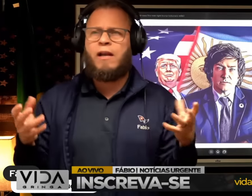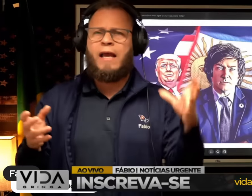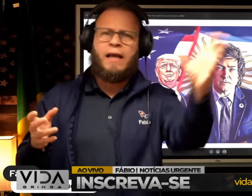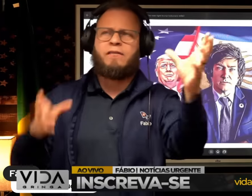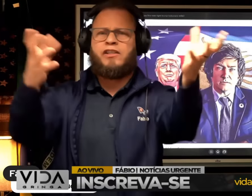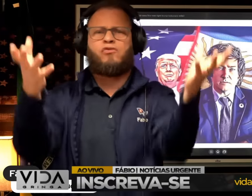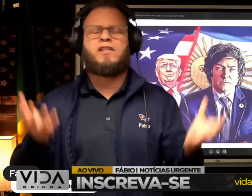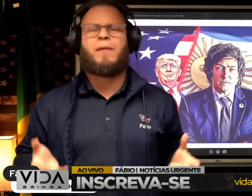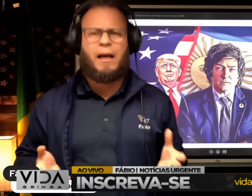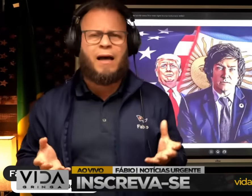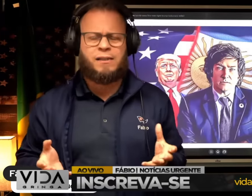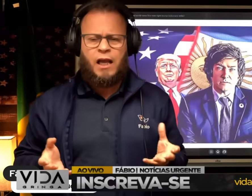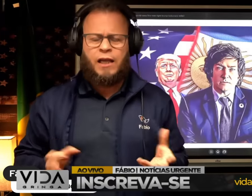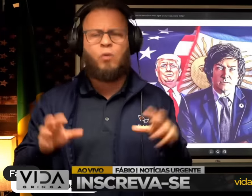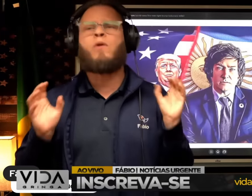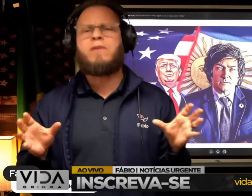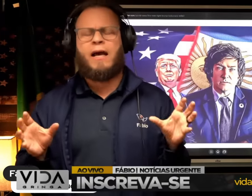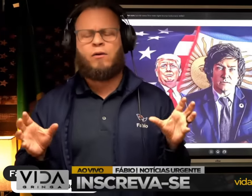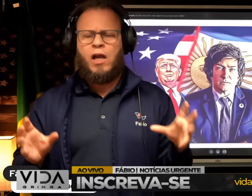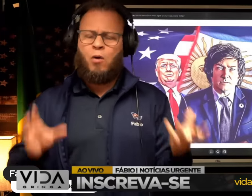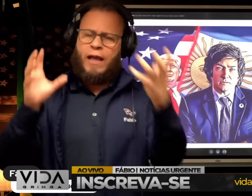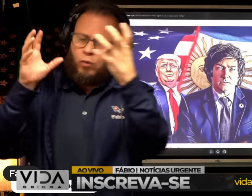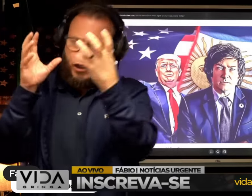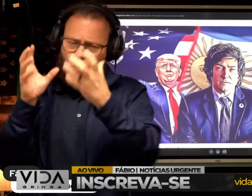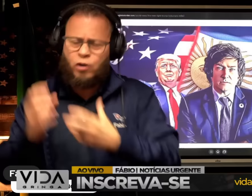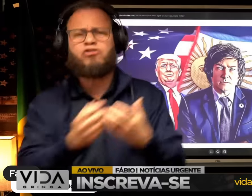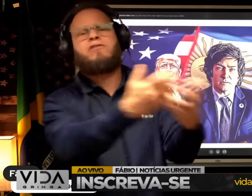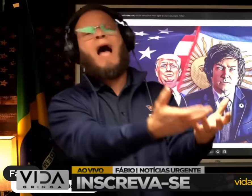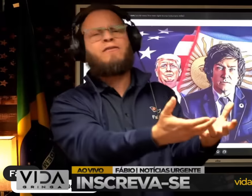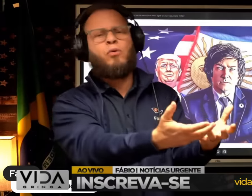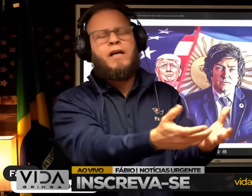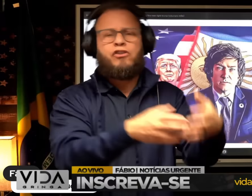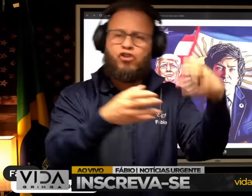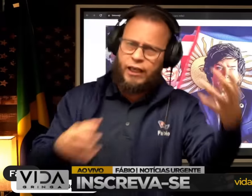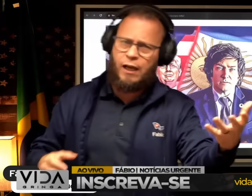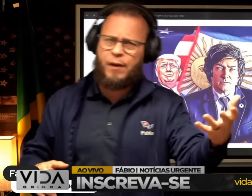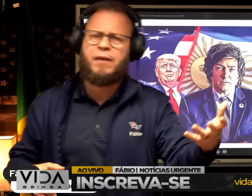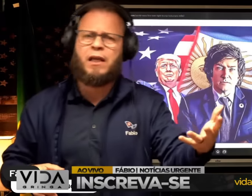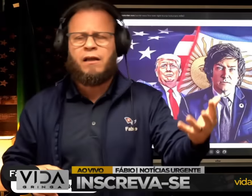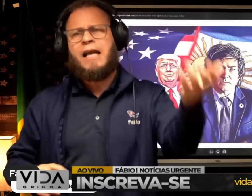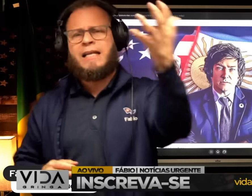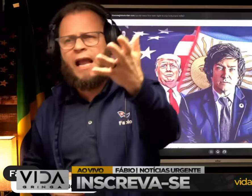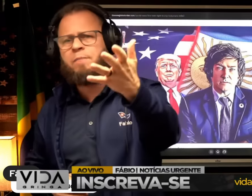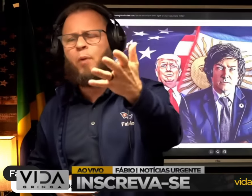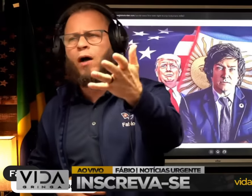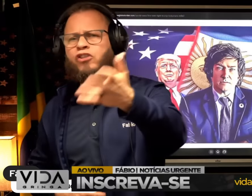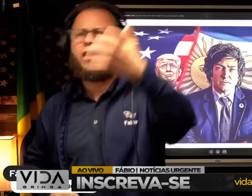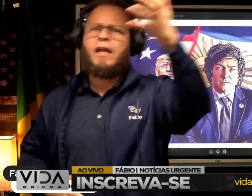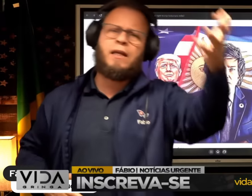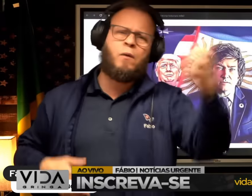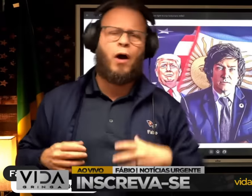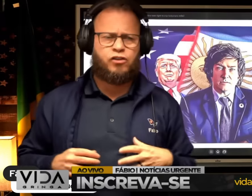escolher entre Jesus e barramas então que eu quero eu quero que o estado Diga para mim quem pode